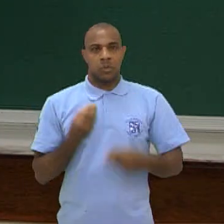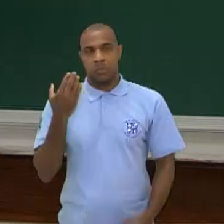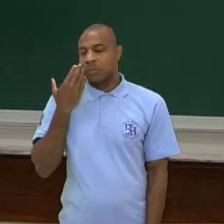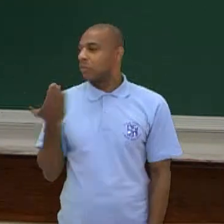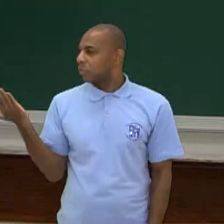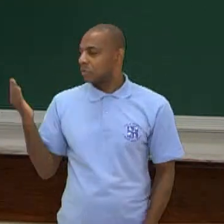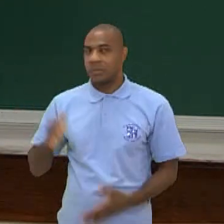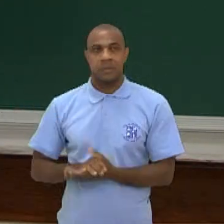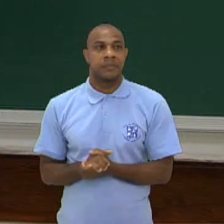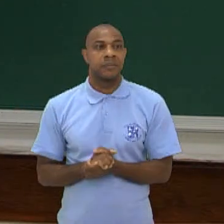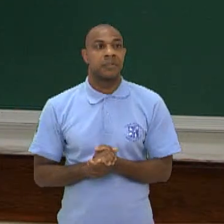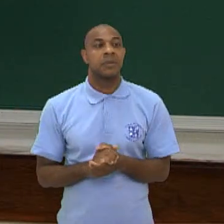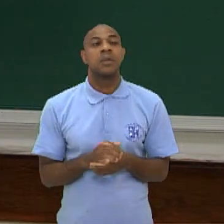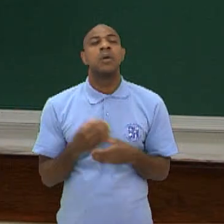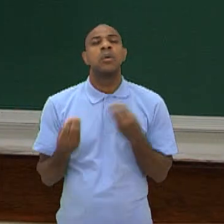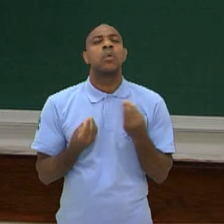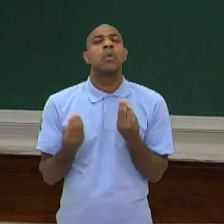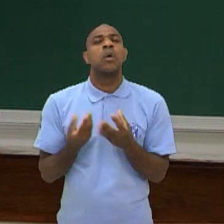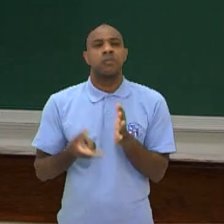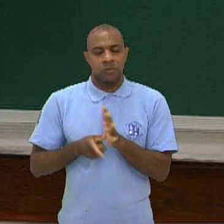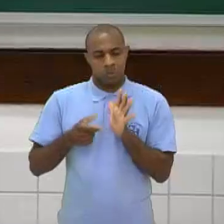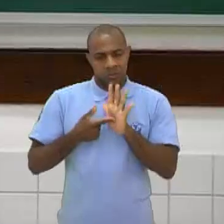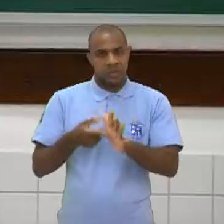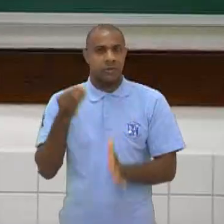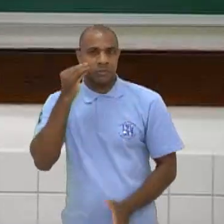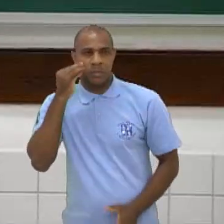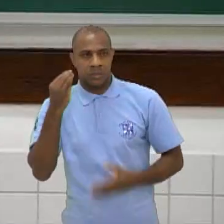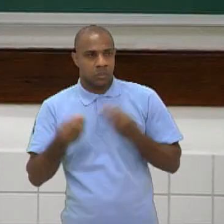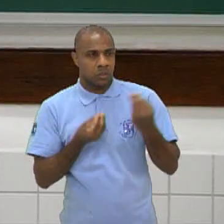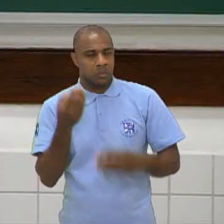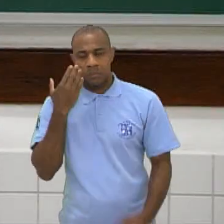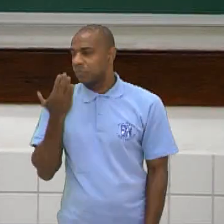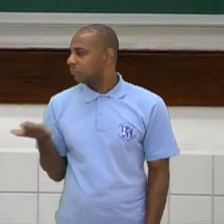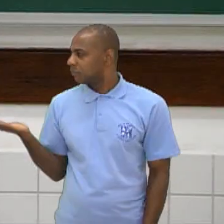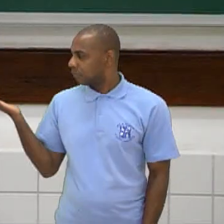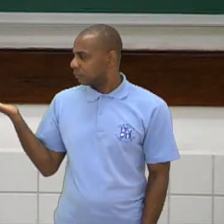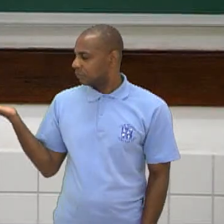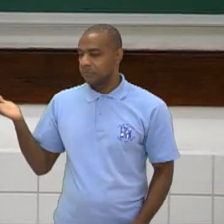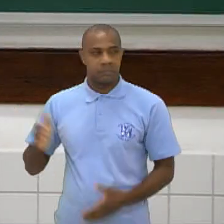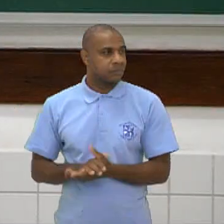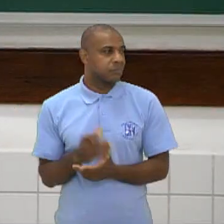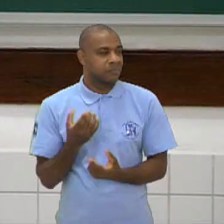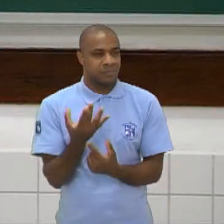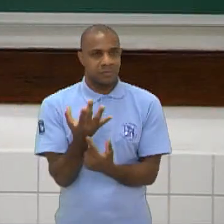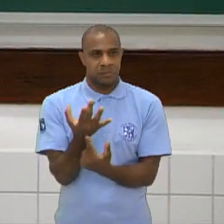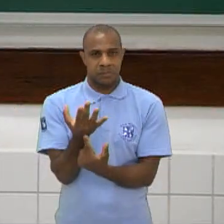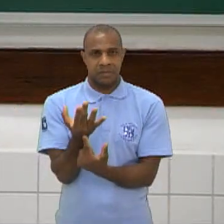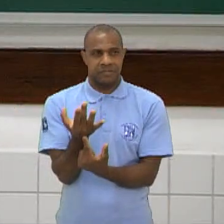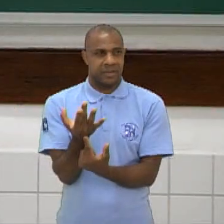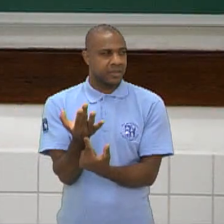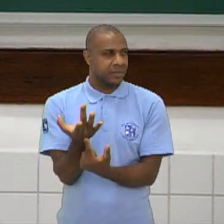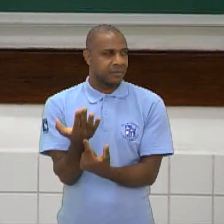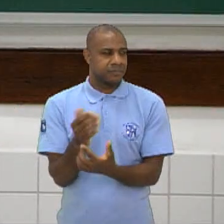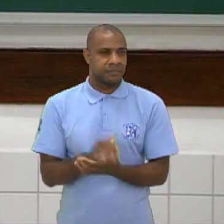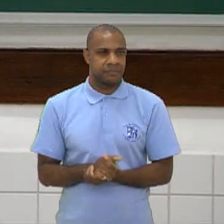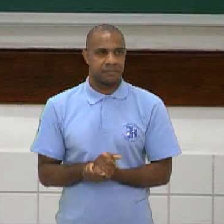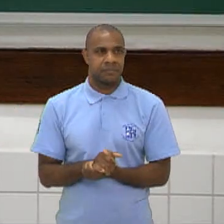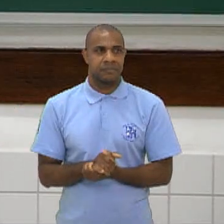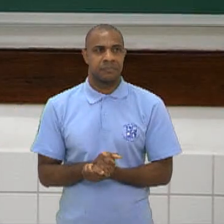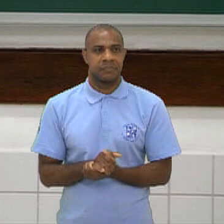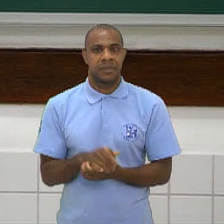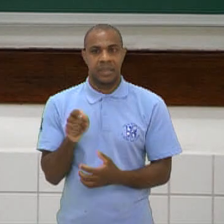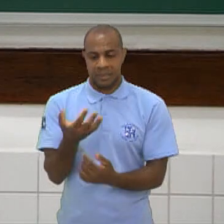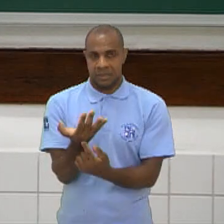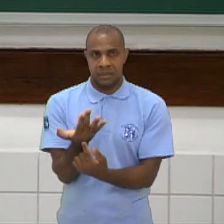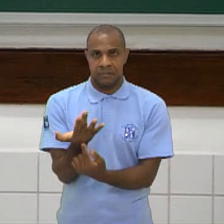antes eu vou mostrar para vocês um experimento bem rapidinho aqui, tá? Trouxe para vocês aqui uma vela. Você já deve ter visto esse experimento na escola, inclusive. Essa